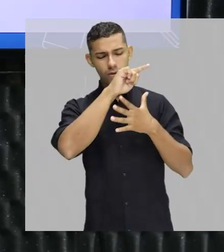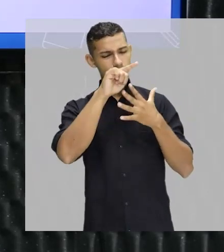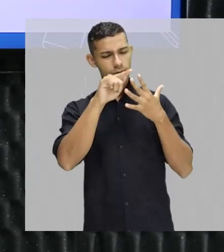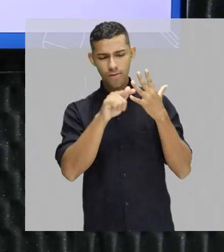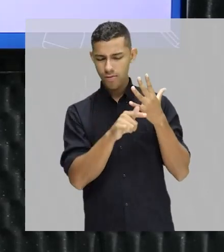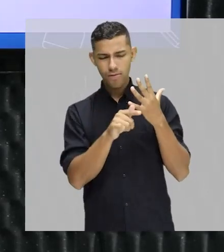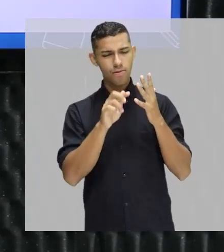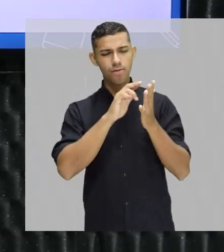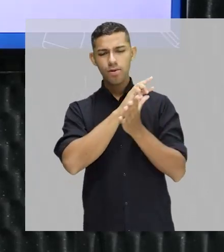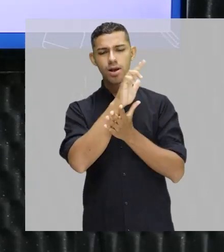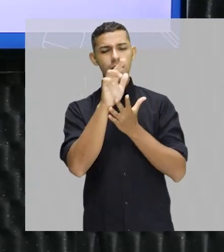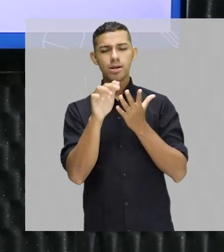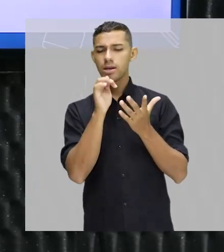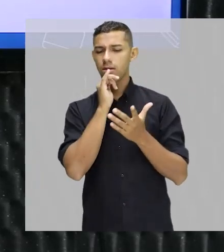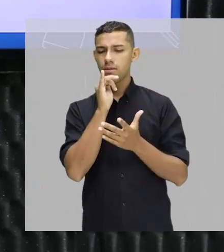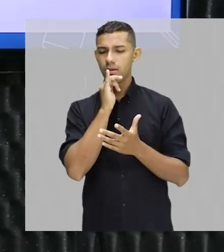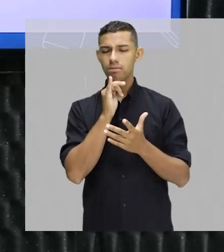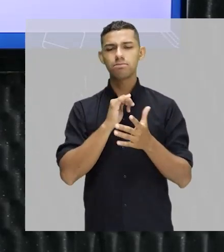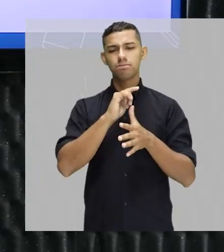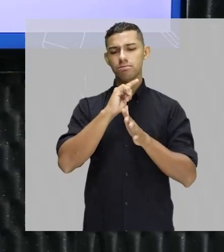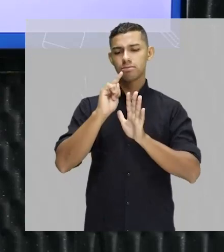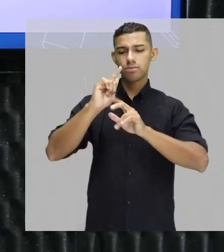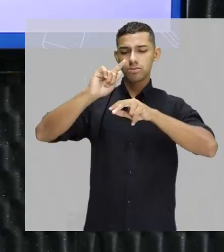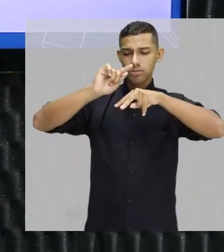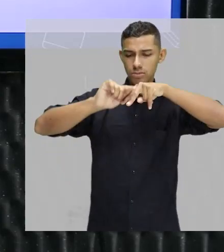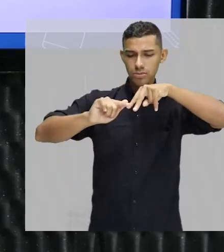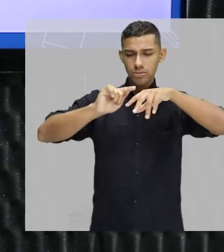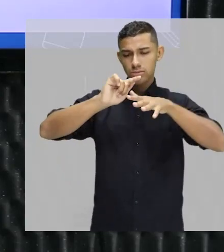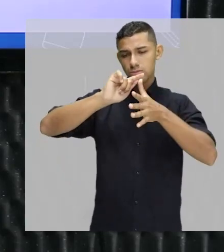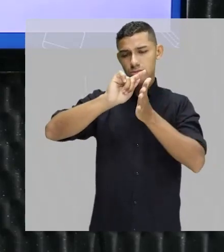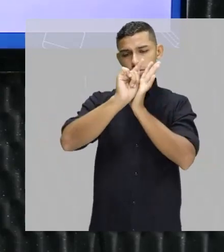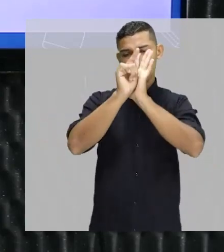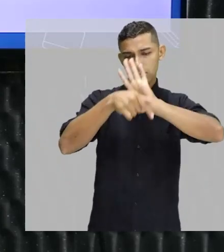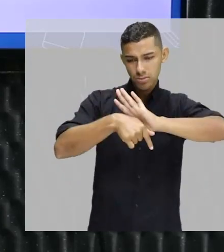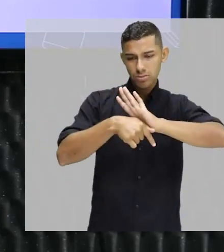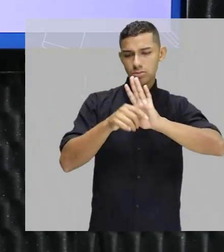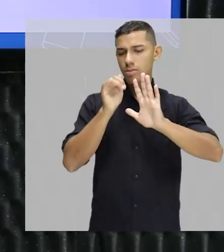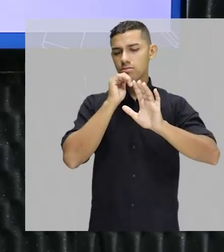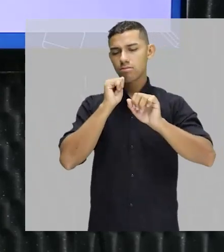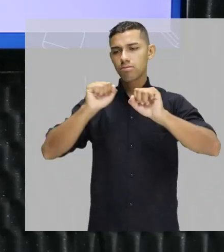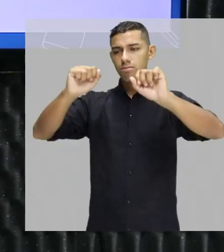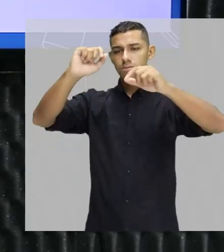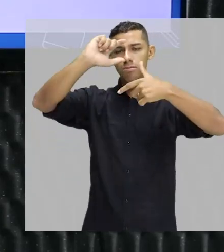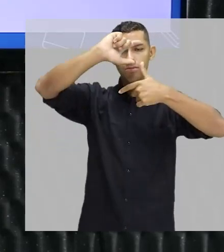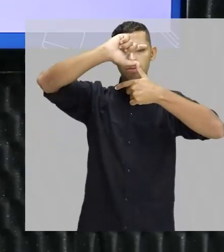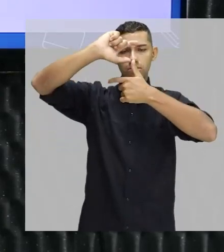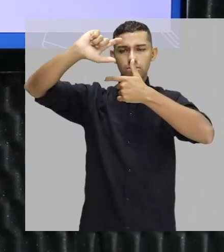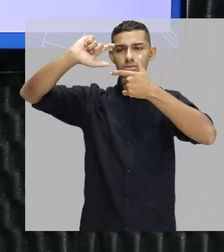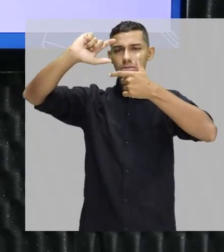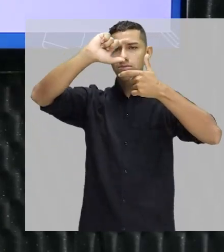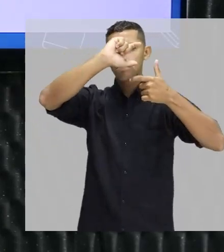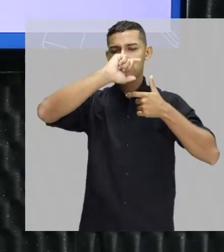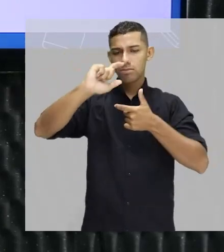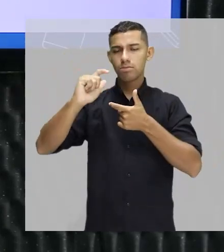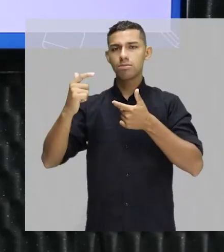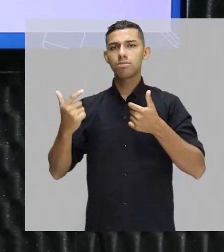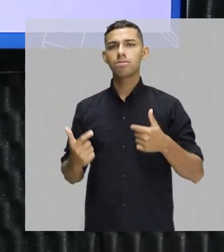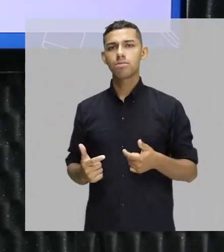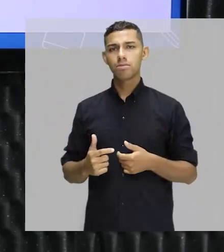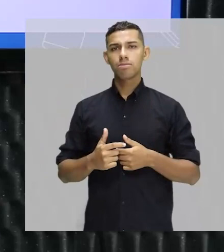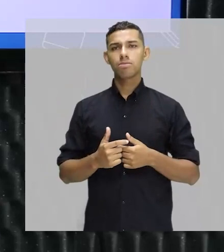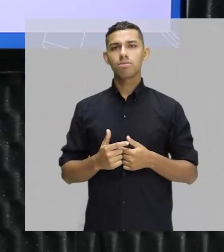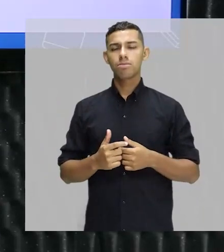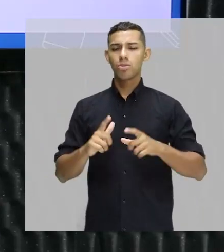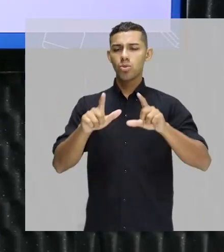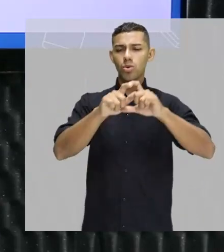gêneros. Eles têm até aqueles gêneros que são favoritos, né? Como a charge, as tirinhas, né? Os gêneros que estão ali dentro dos